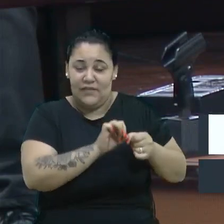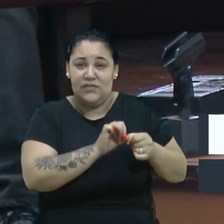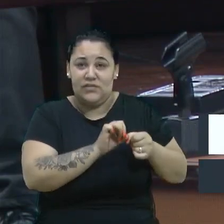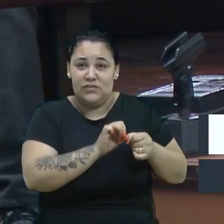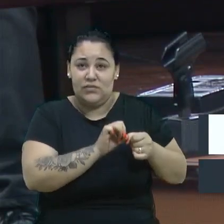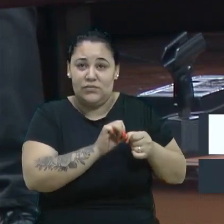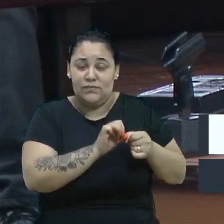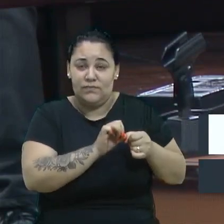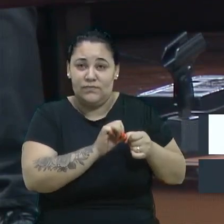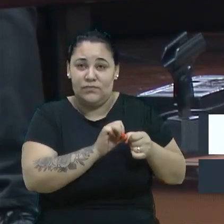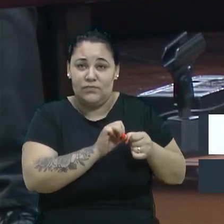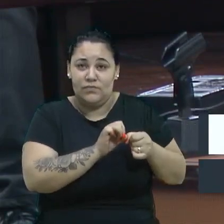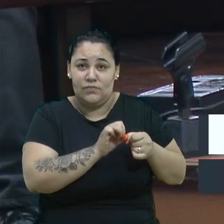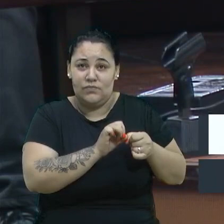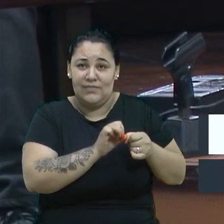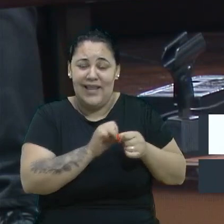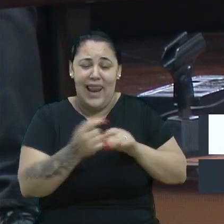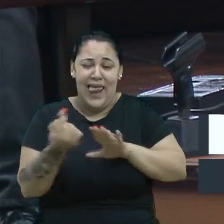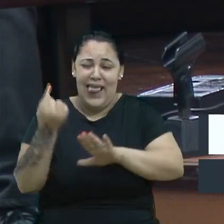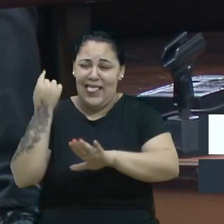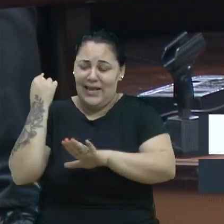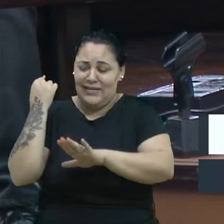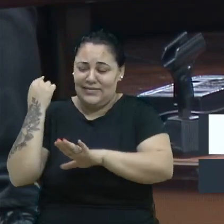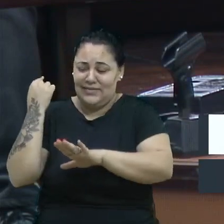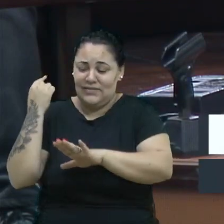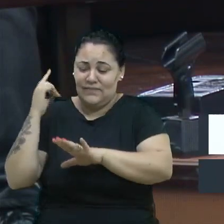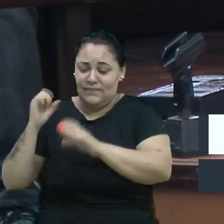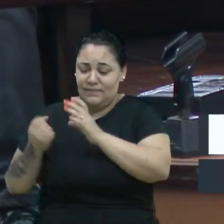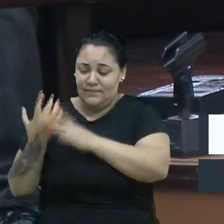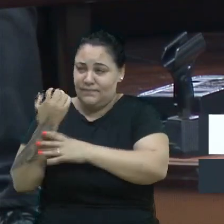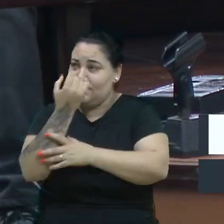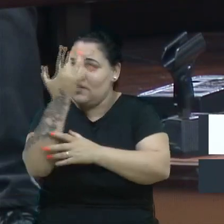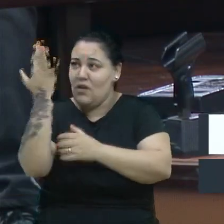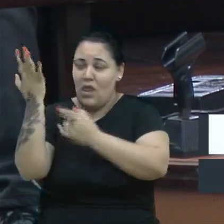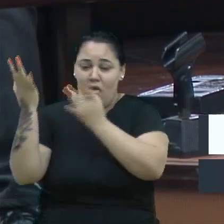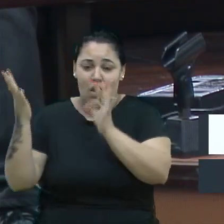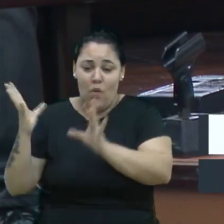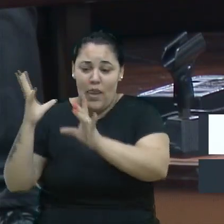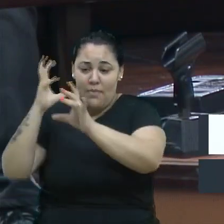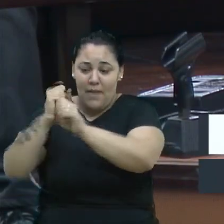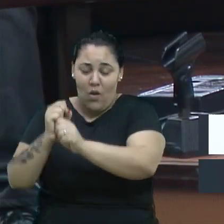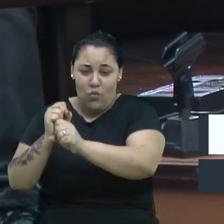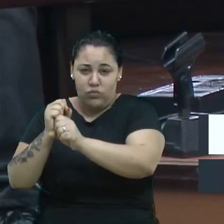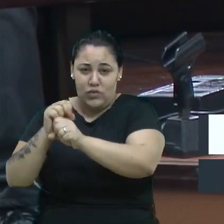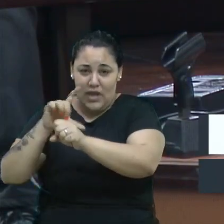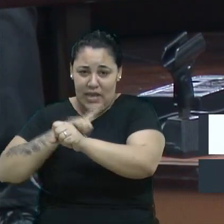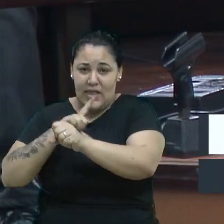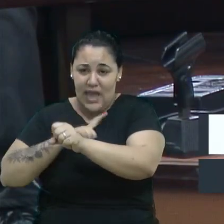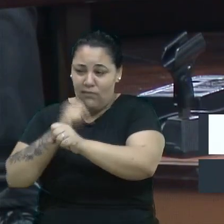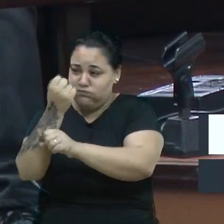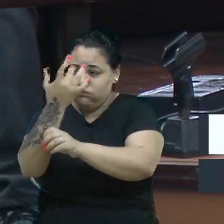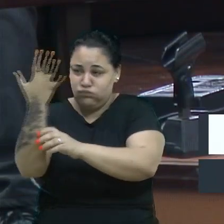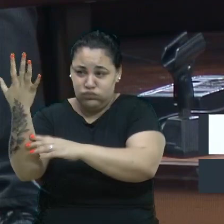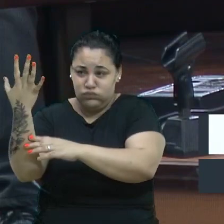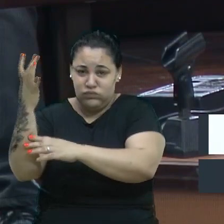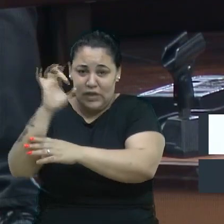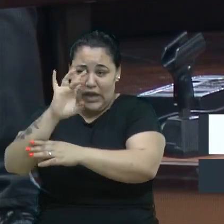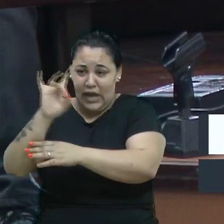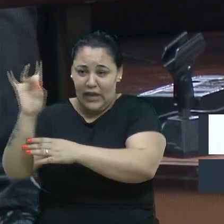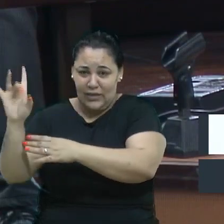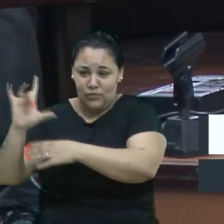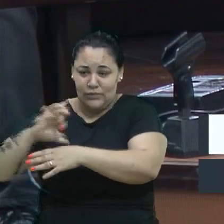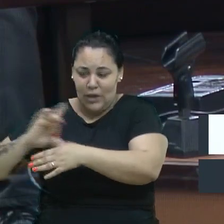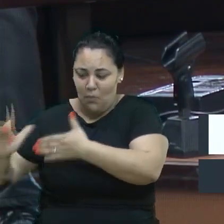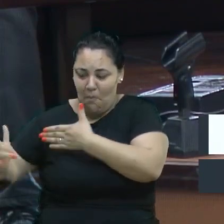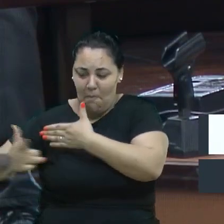ambiente, os animais que foram botados na floresta, cada um tem a sua função, e o homem está destruindo